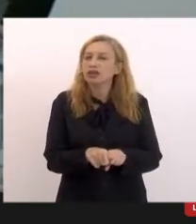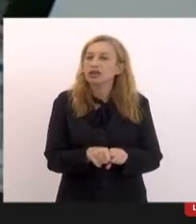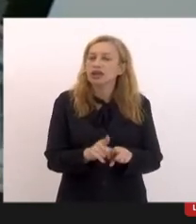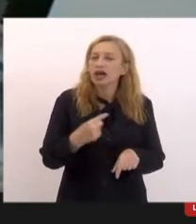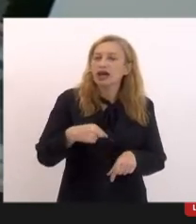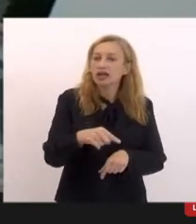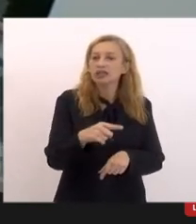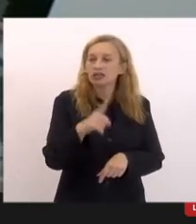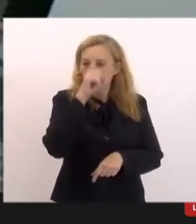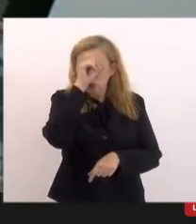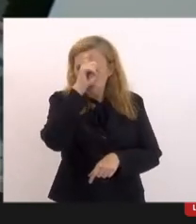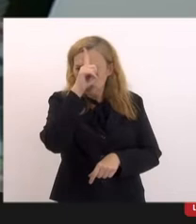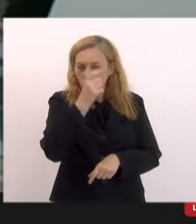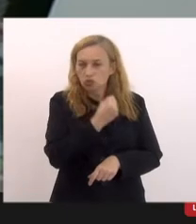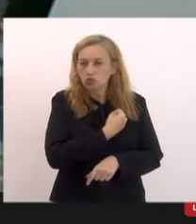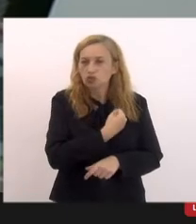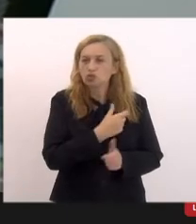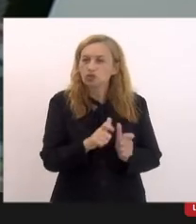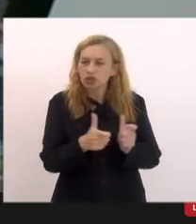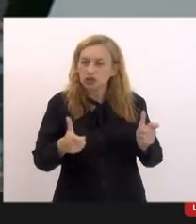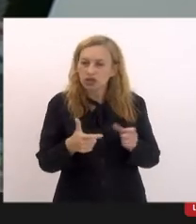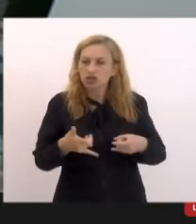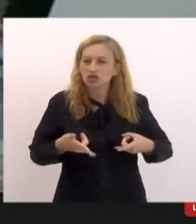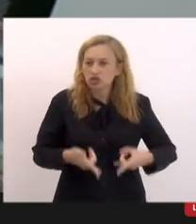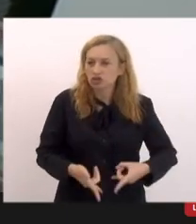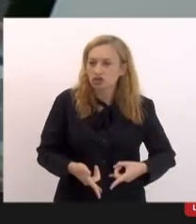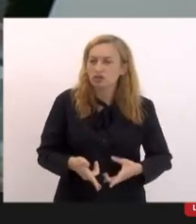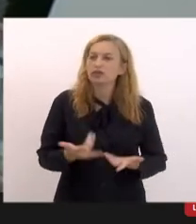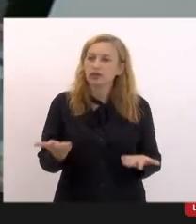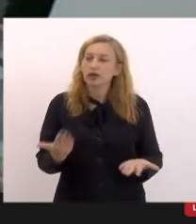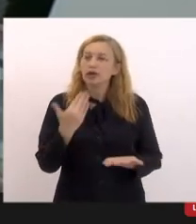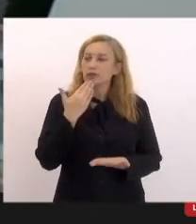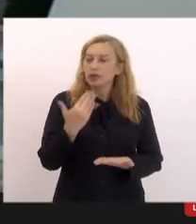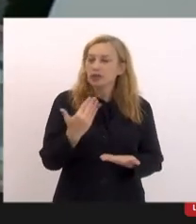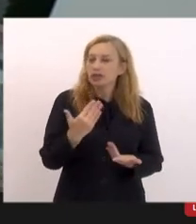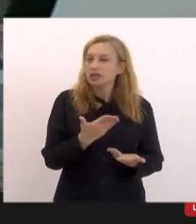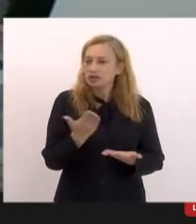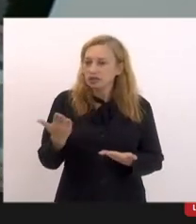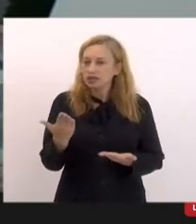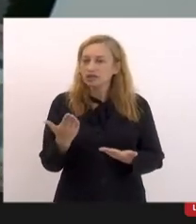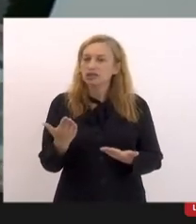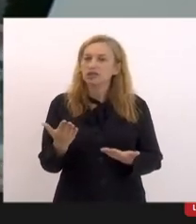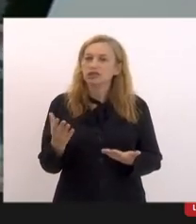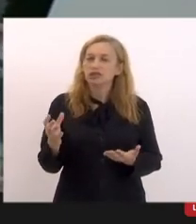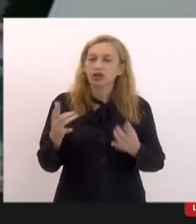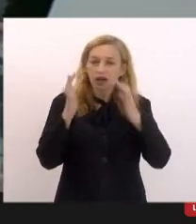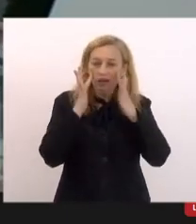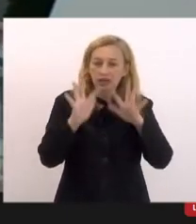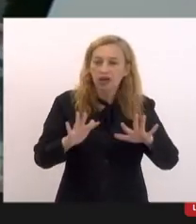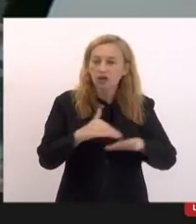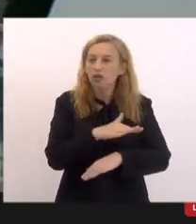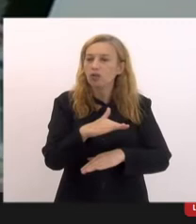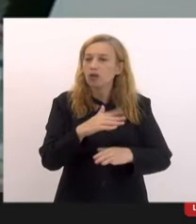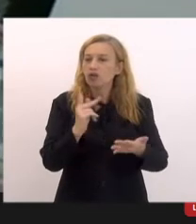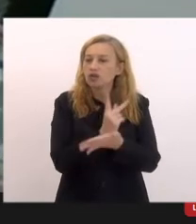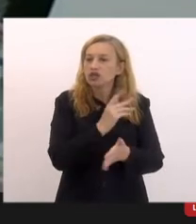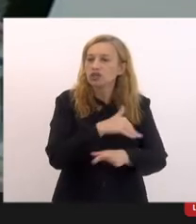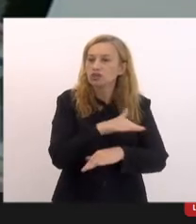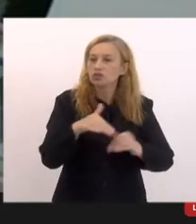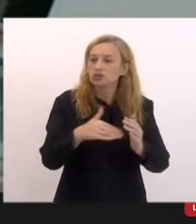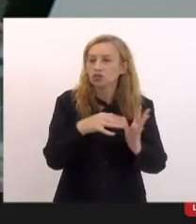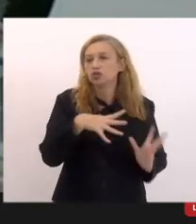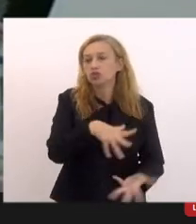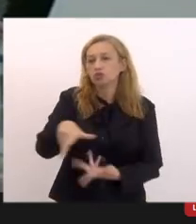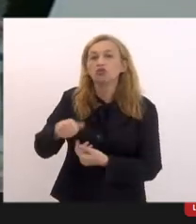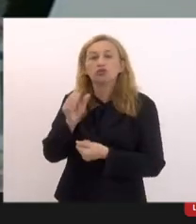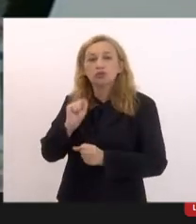pedindo, inclusive, aumento de leitos, como a gente viu. E uma coisa que precisa chamar a atenção, que isso ocorreu no mundo inteiro, e isso provavelmente pode se